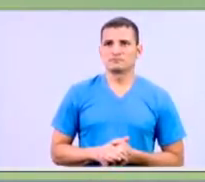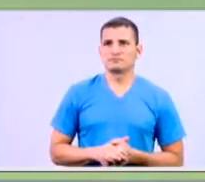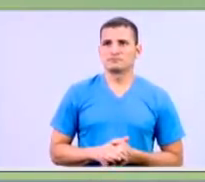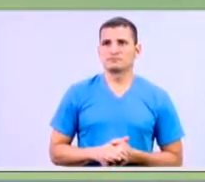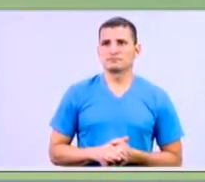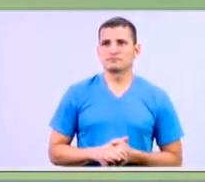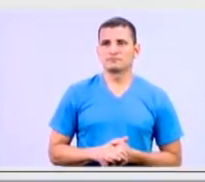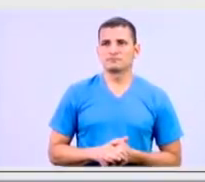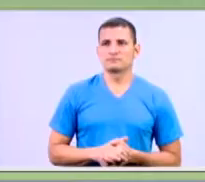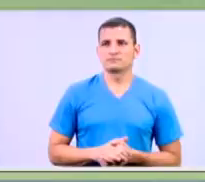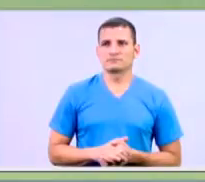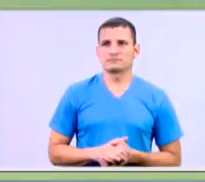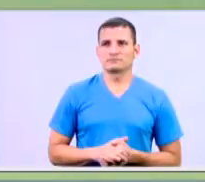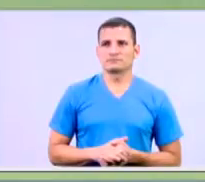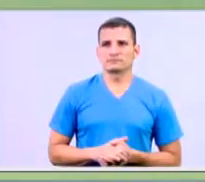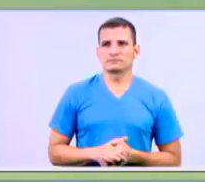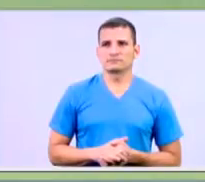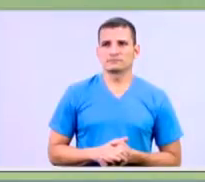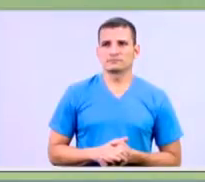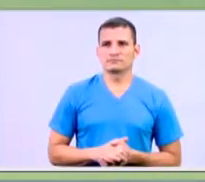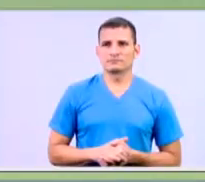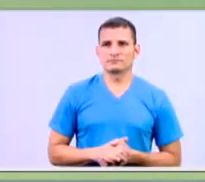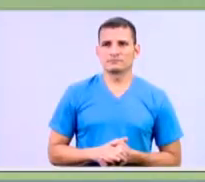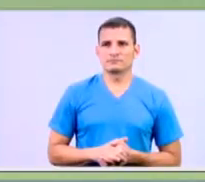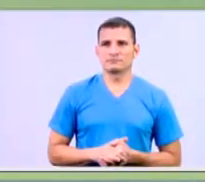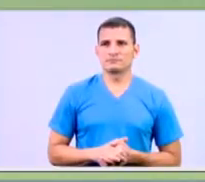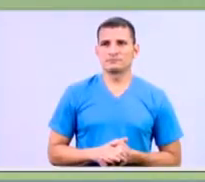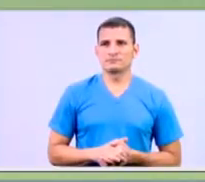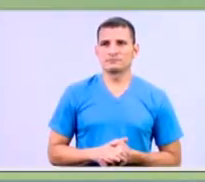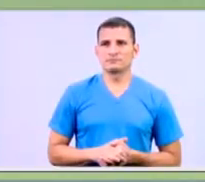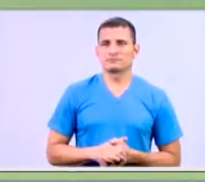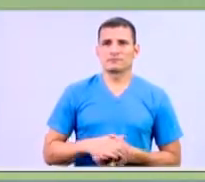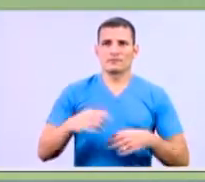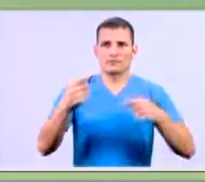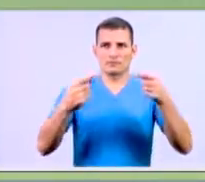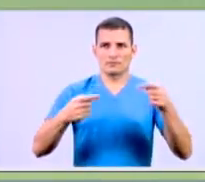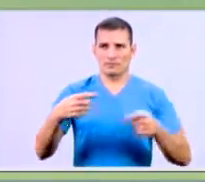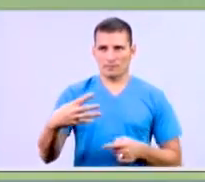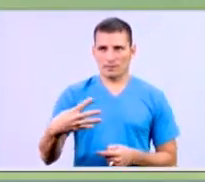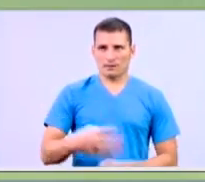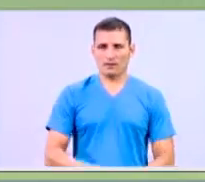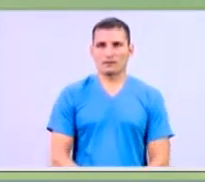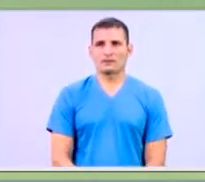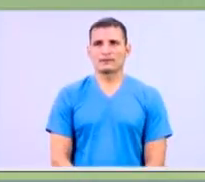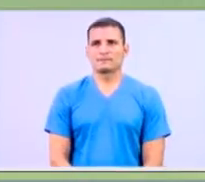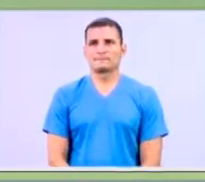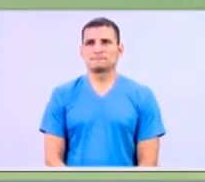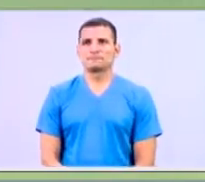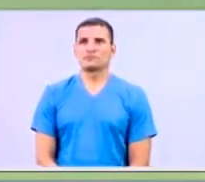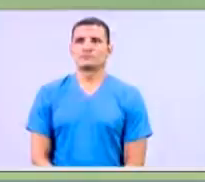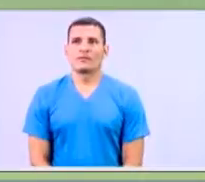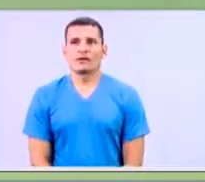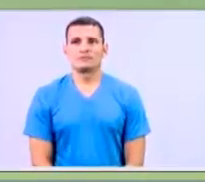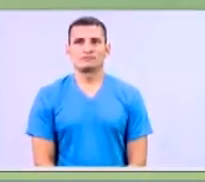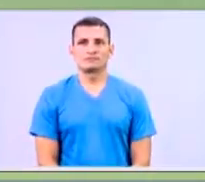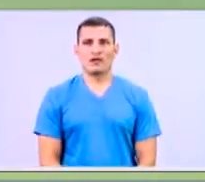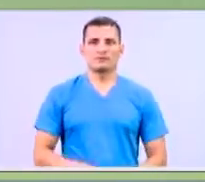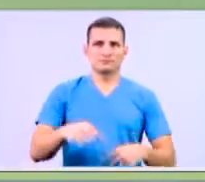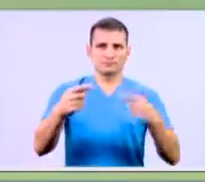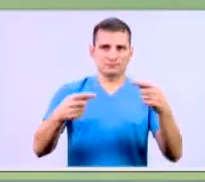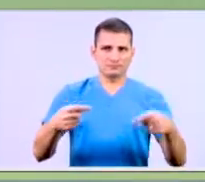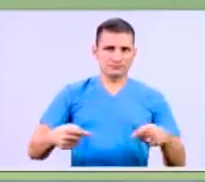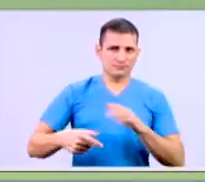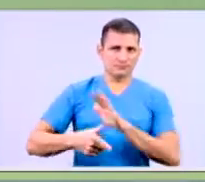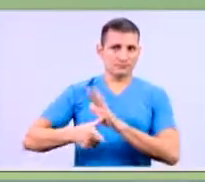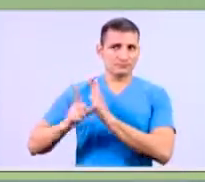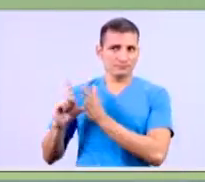isso mesmo. Vamos para a questão 4 agora? Questão 4, para a questão anterior, né, essa que a